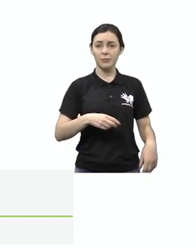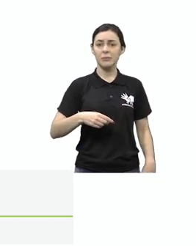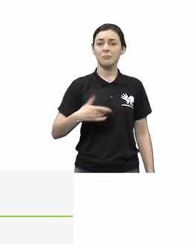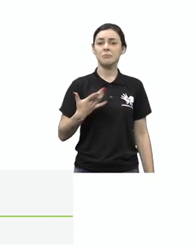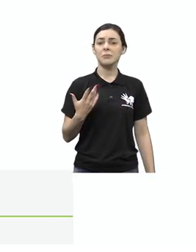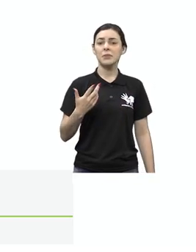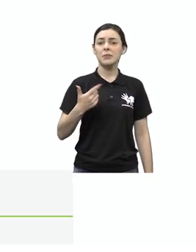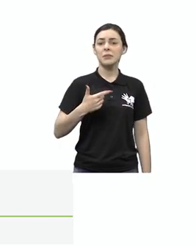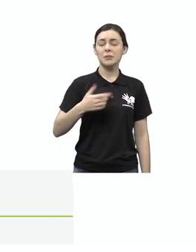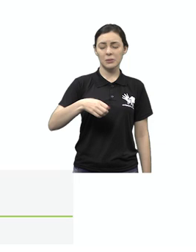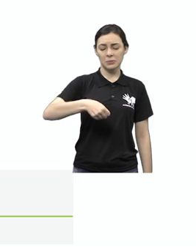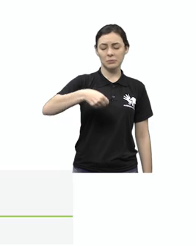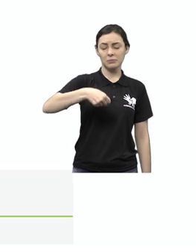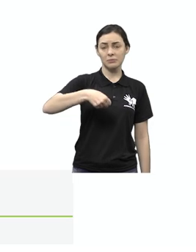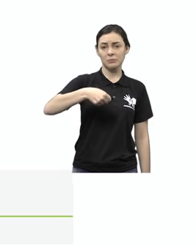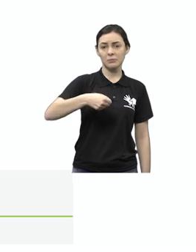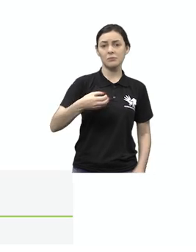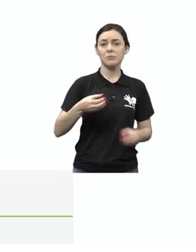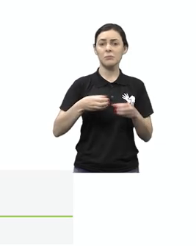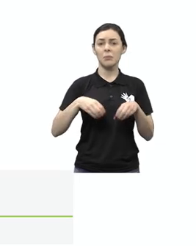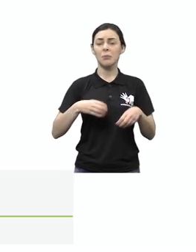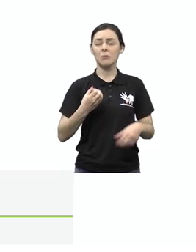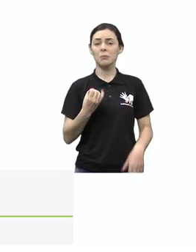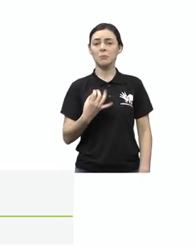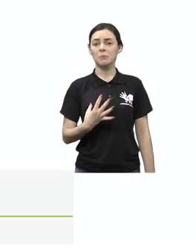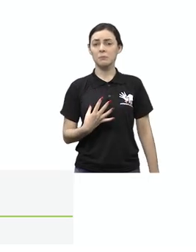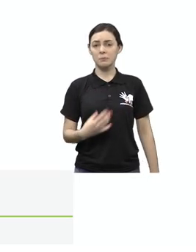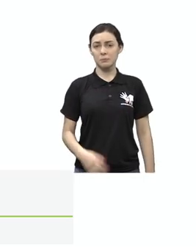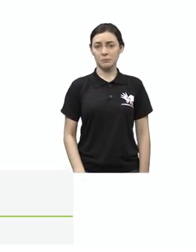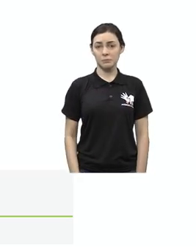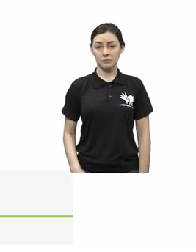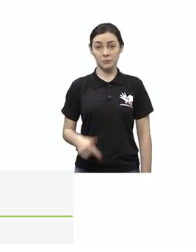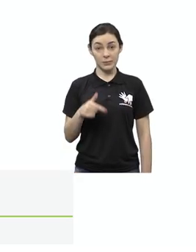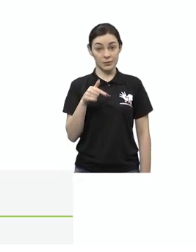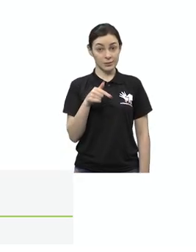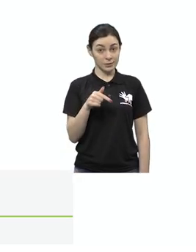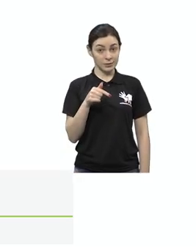ovos. E na segunda cesta, quantos ovos eu tenho?